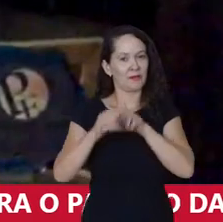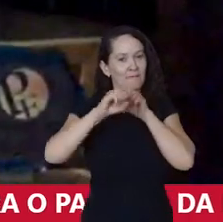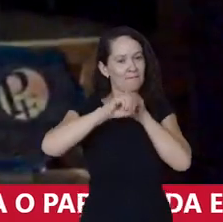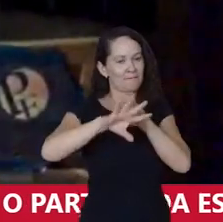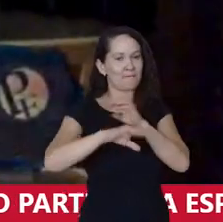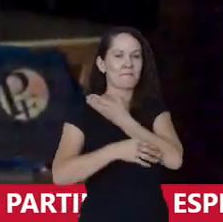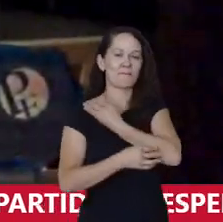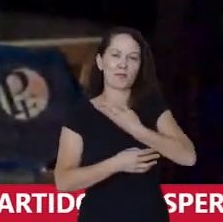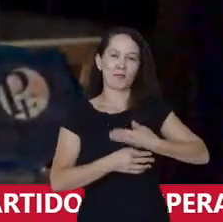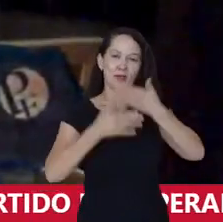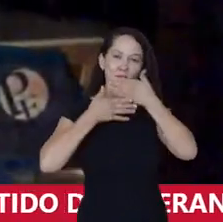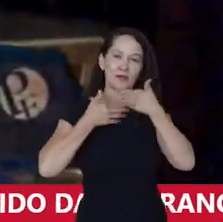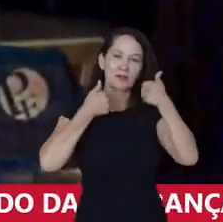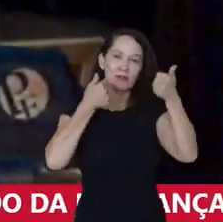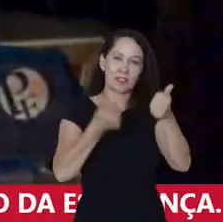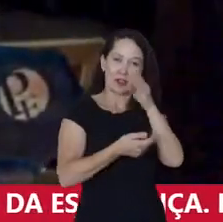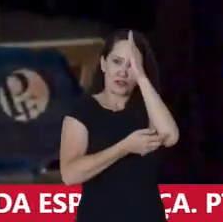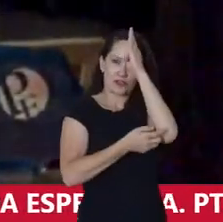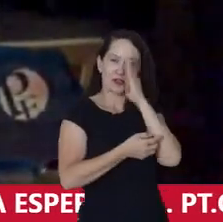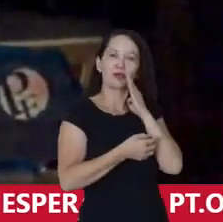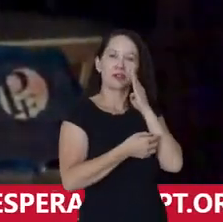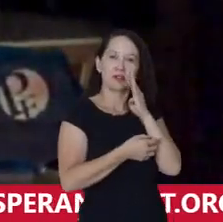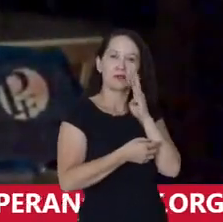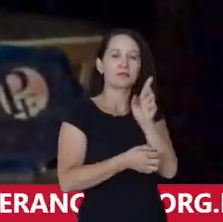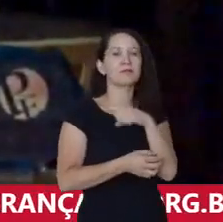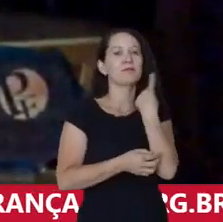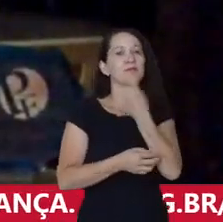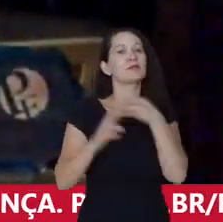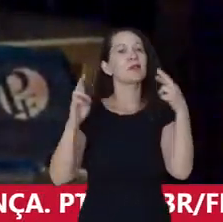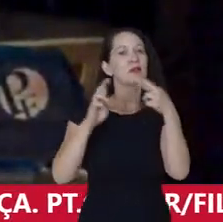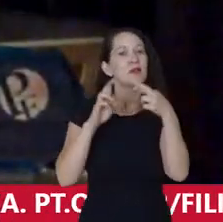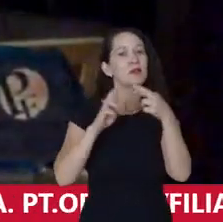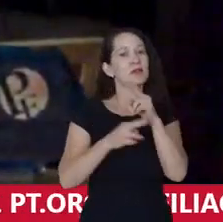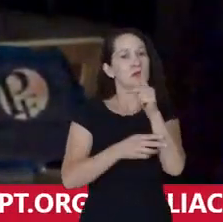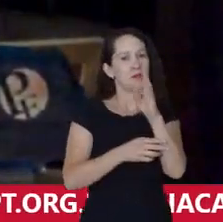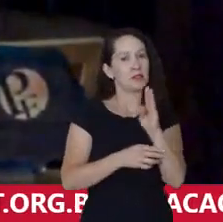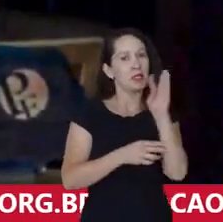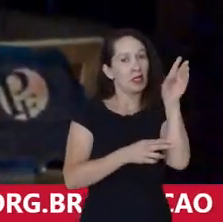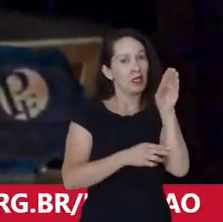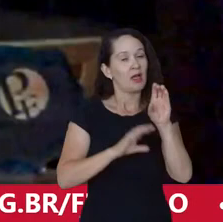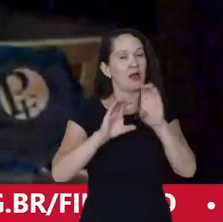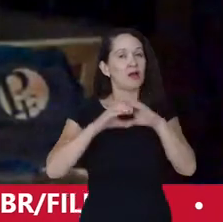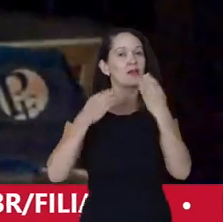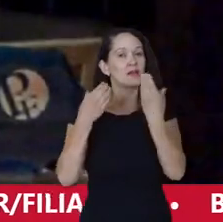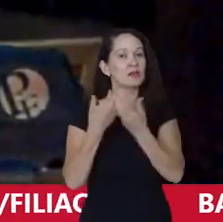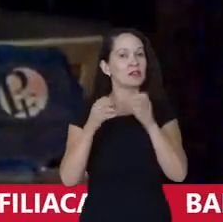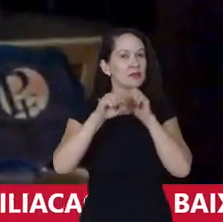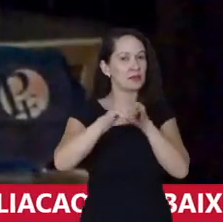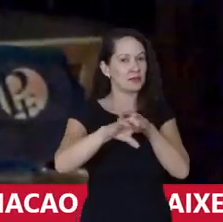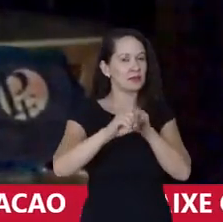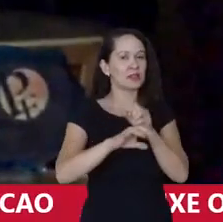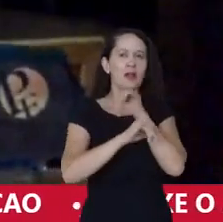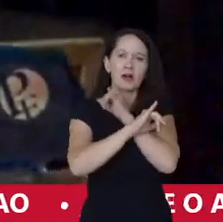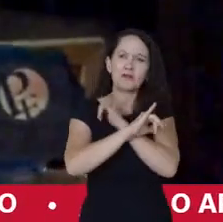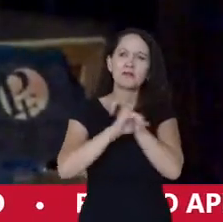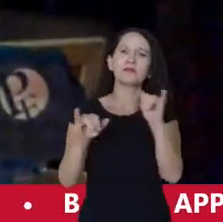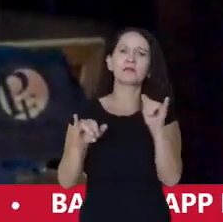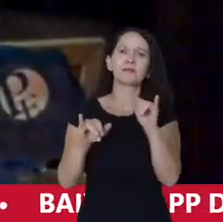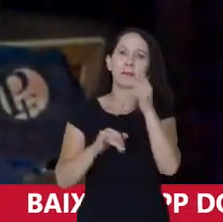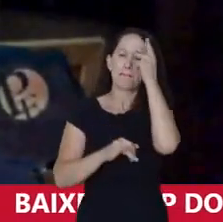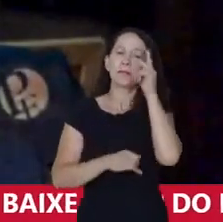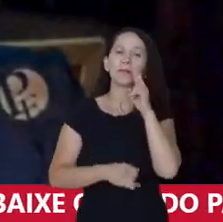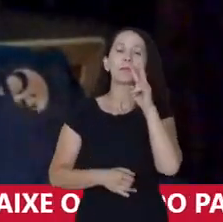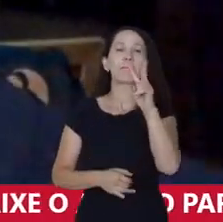educação pública de qualidade gratuita. Eu sou um dos representantes do PT lá na Comissão de Educação. E dizer para quem